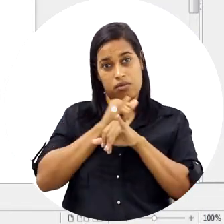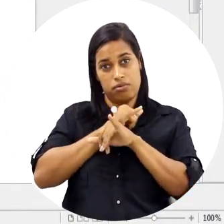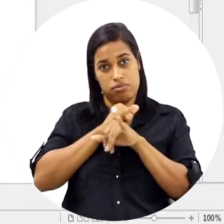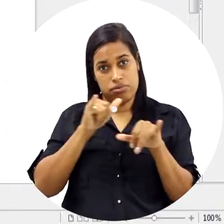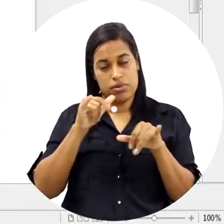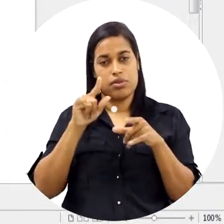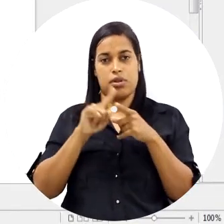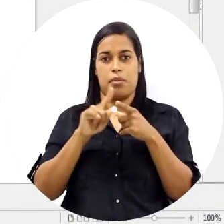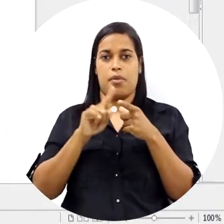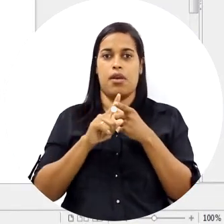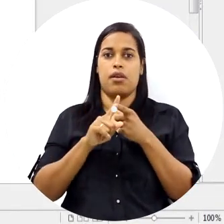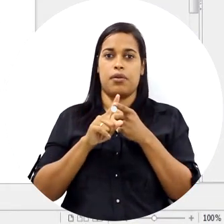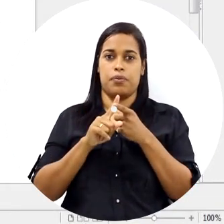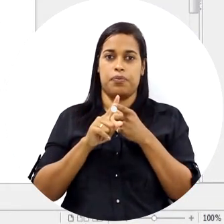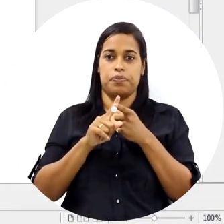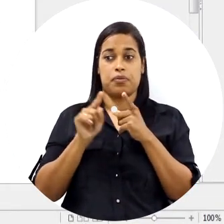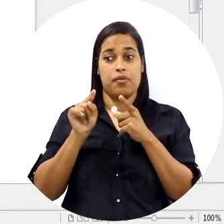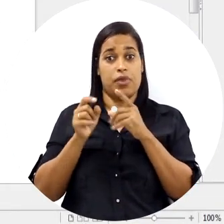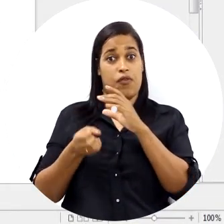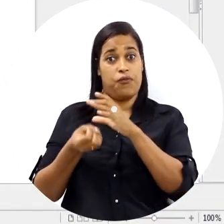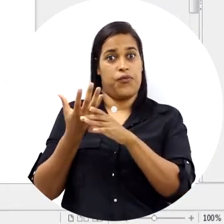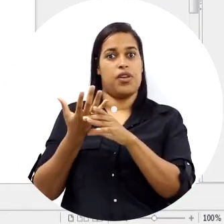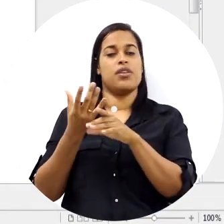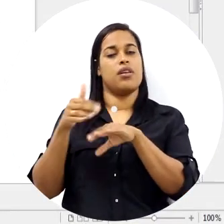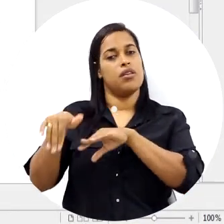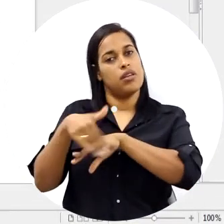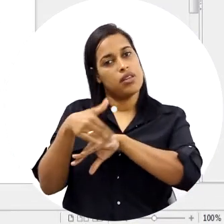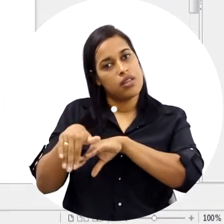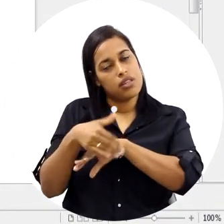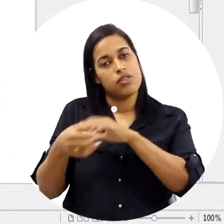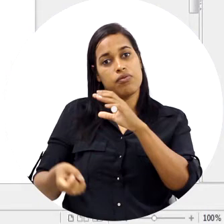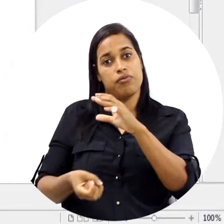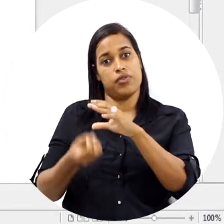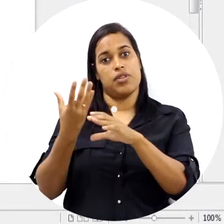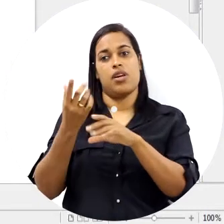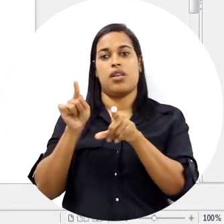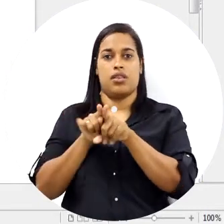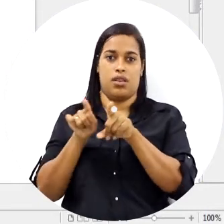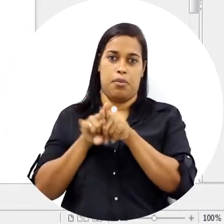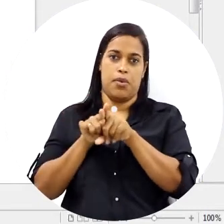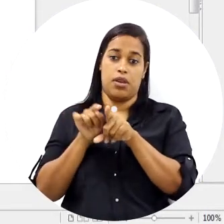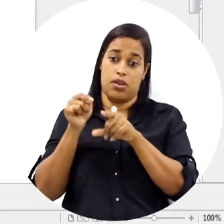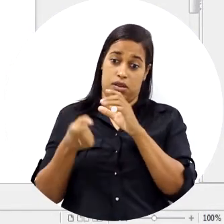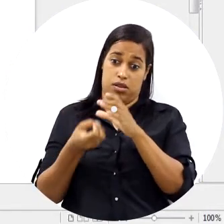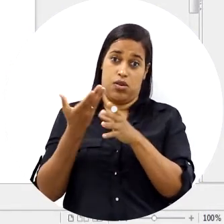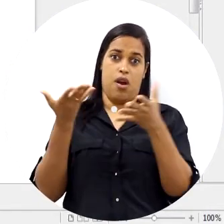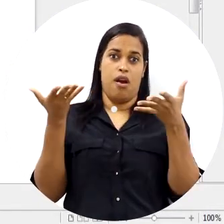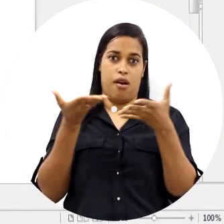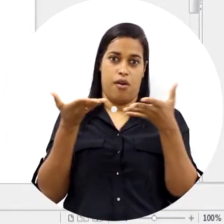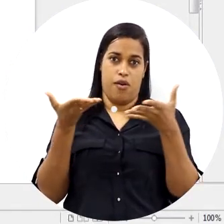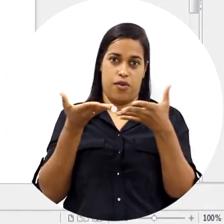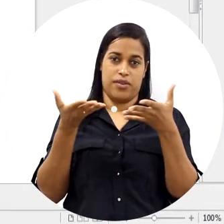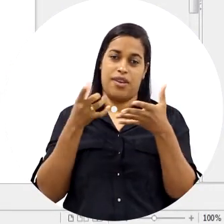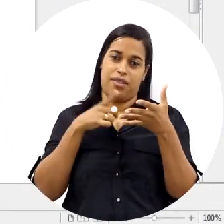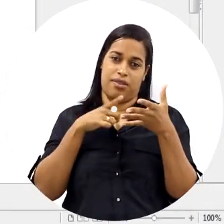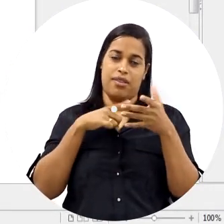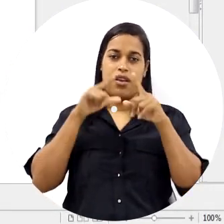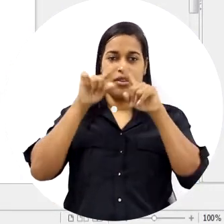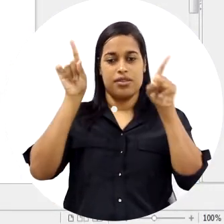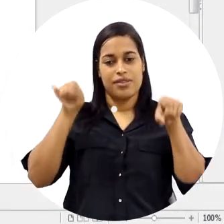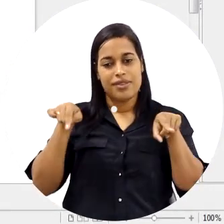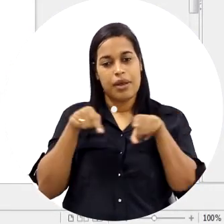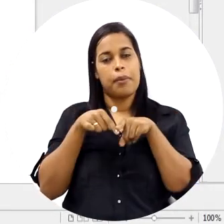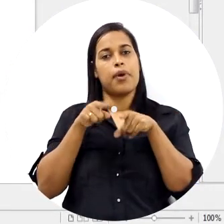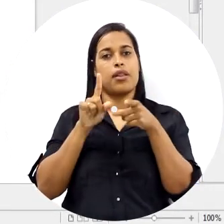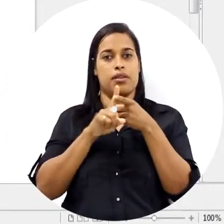gente tem aqui, e tem justamente aqui que foi criada, essa endereços 1 que a gente criou agora. E tem as tabelas